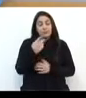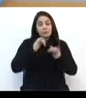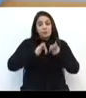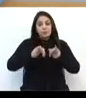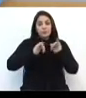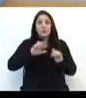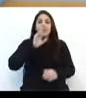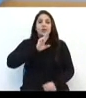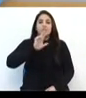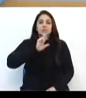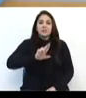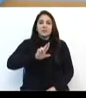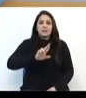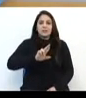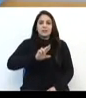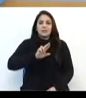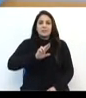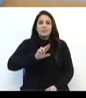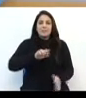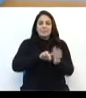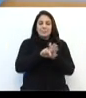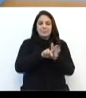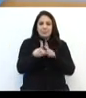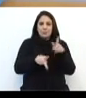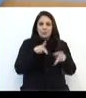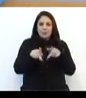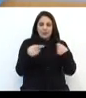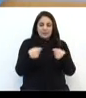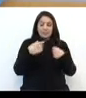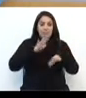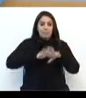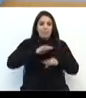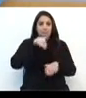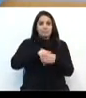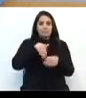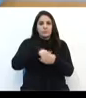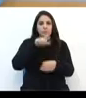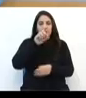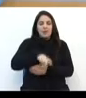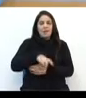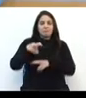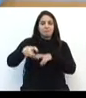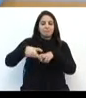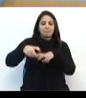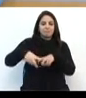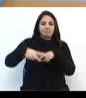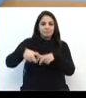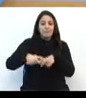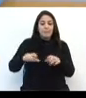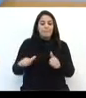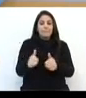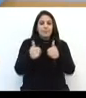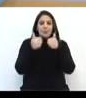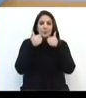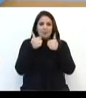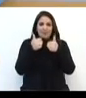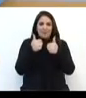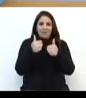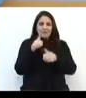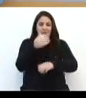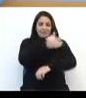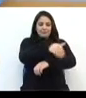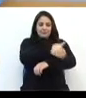divulgado o resultado da consulta popular. A demanda mais votada foi de agricultura, para o melhoramento de